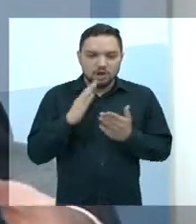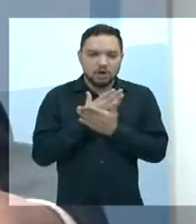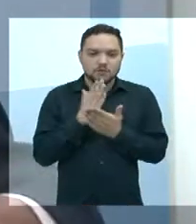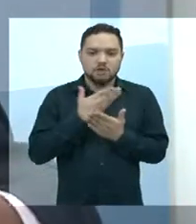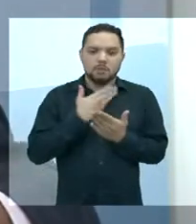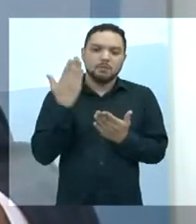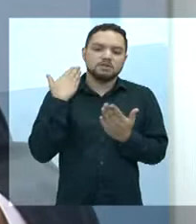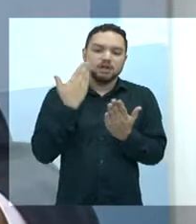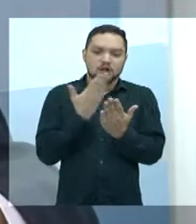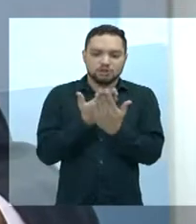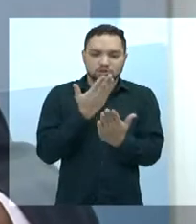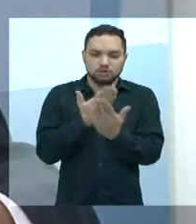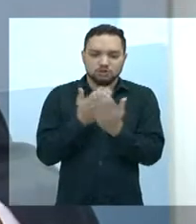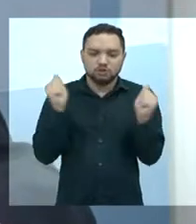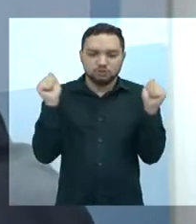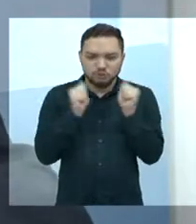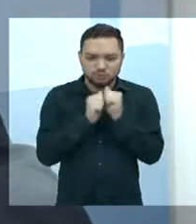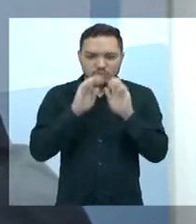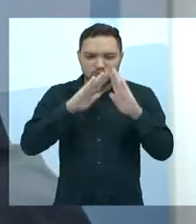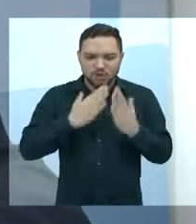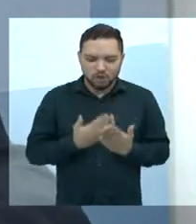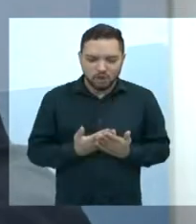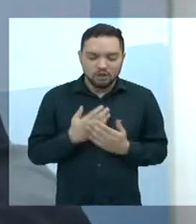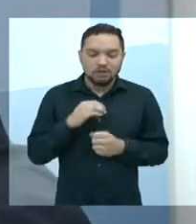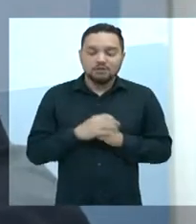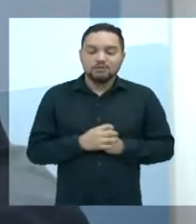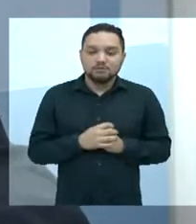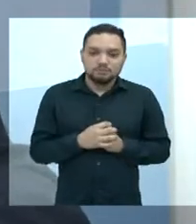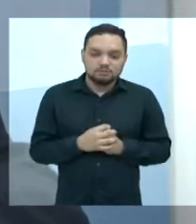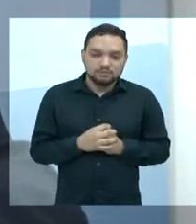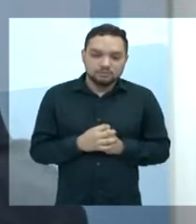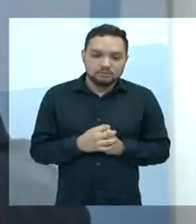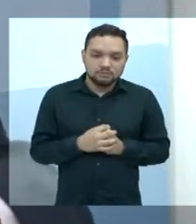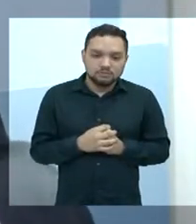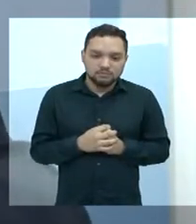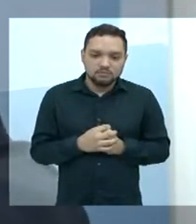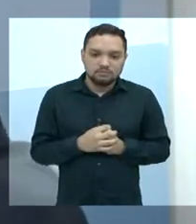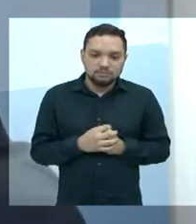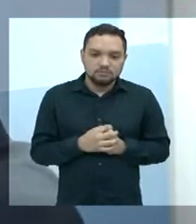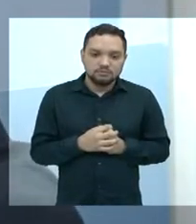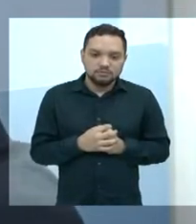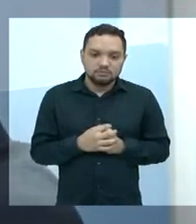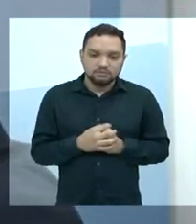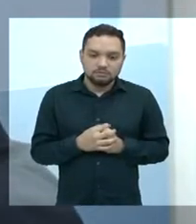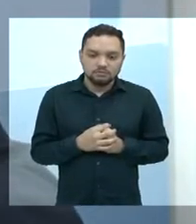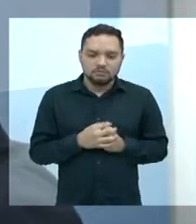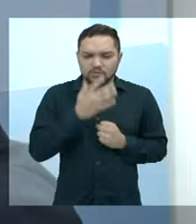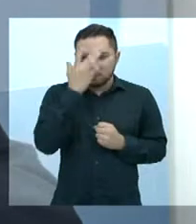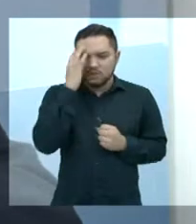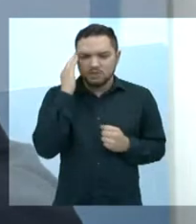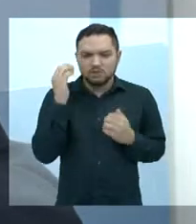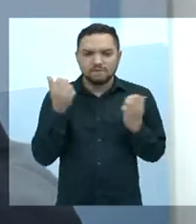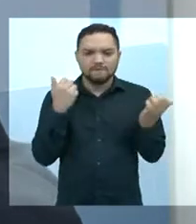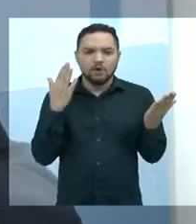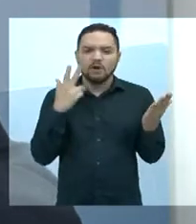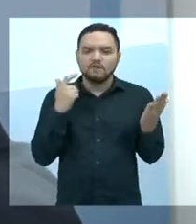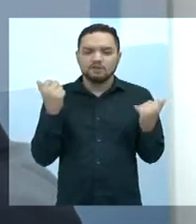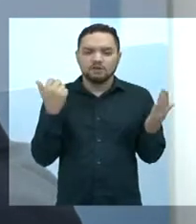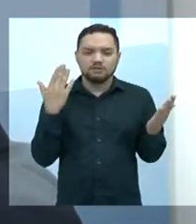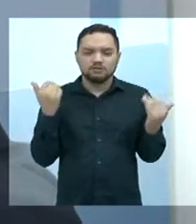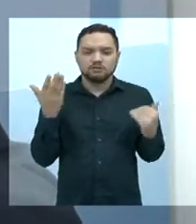lá, que tem comércio lá, então, e vem muita gente de fora. Então, me pediram o